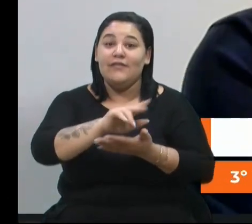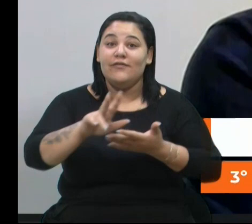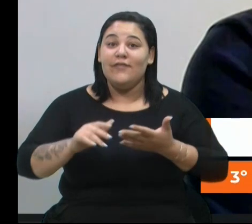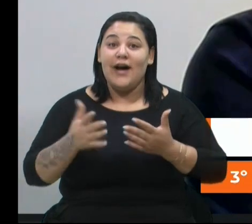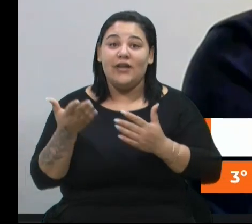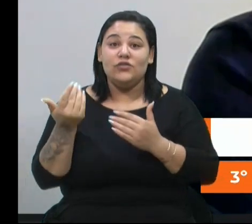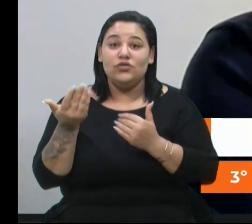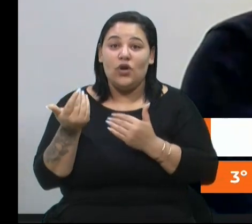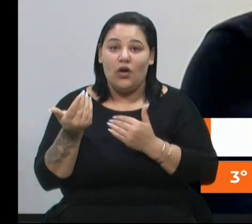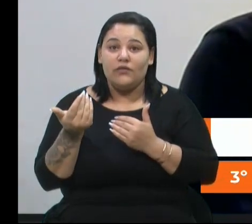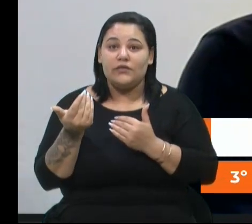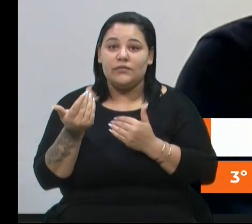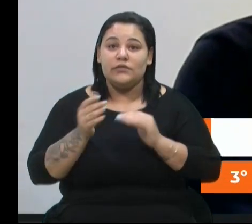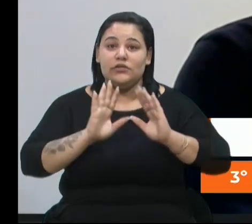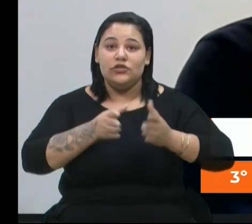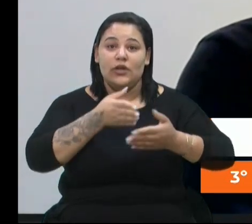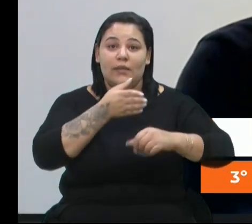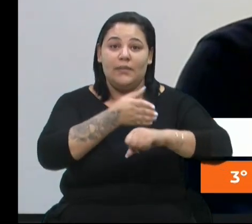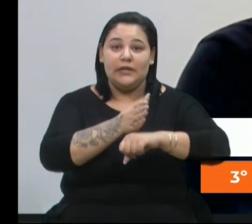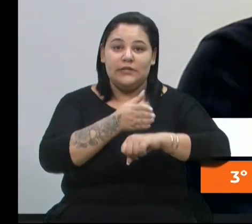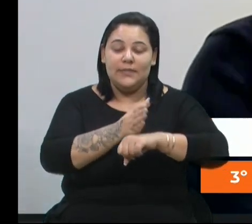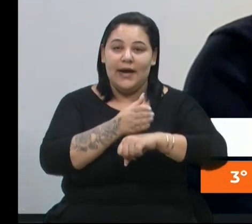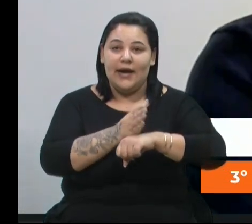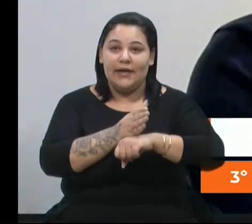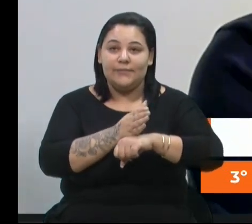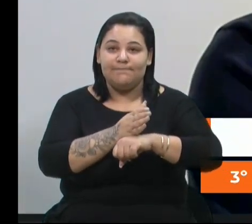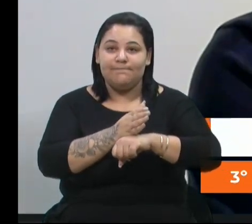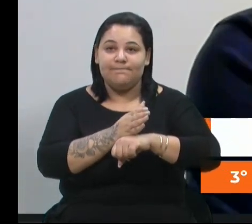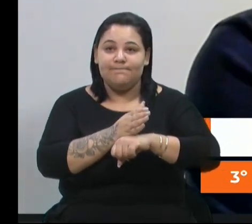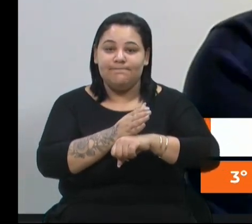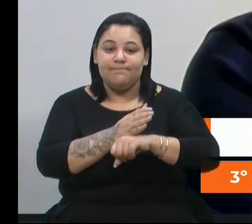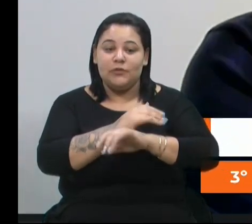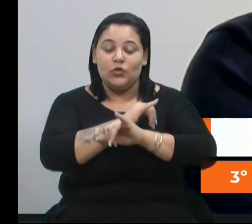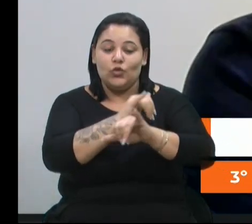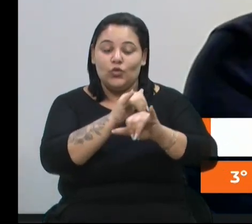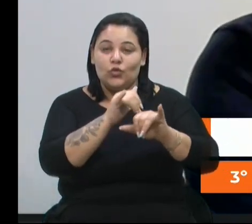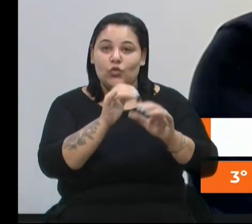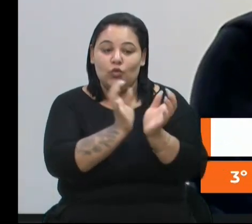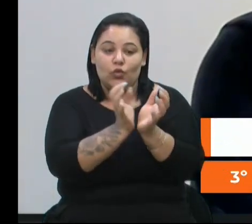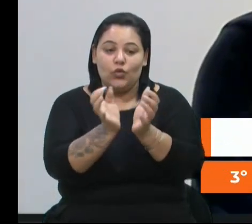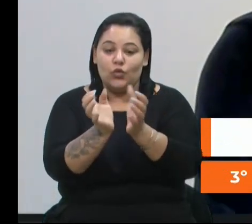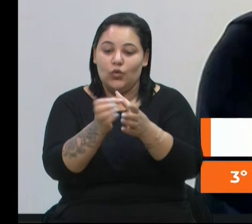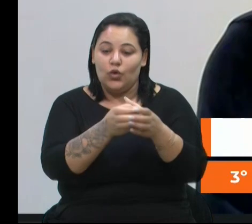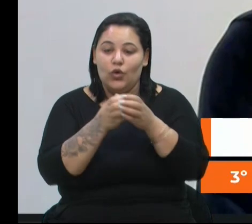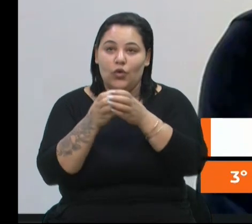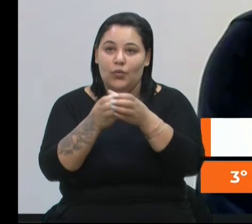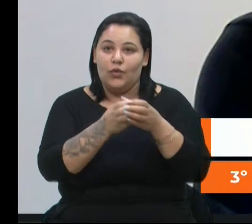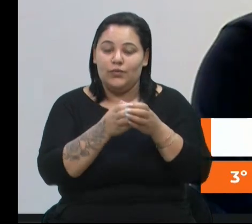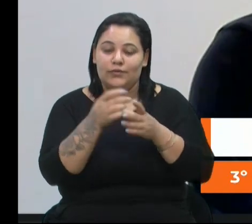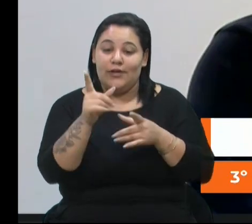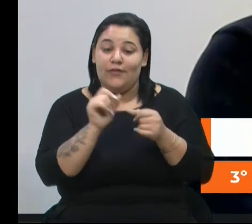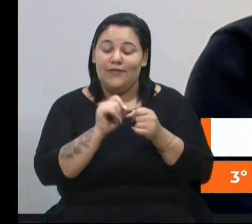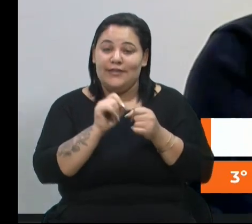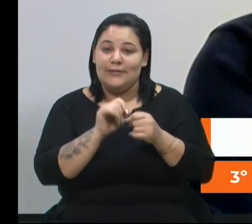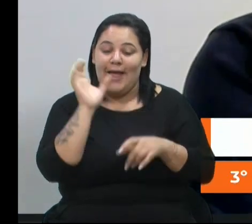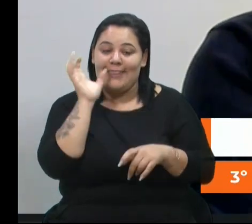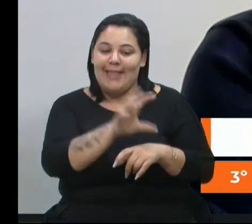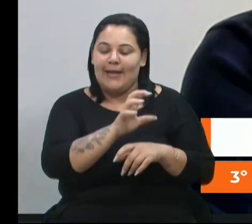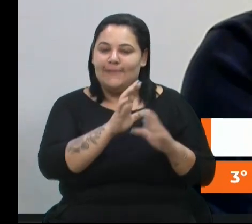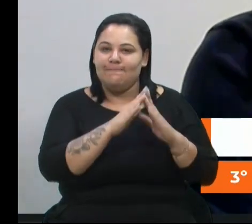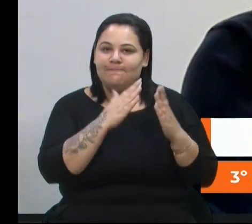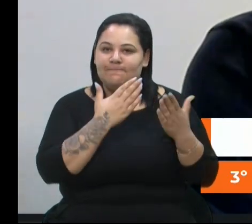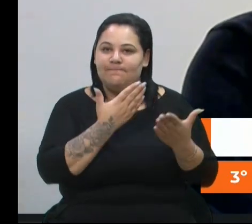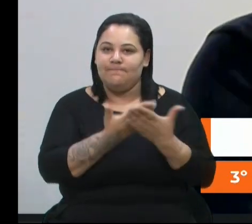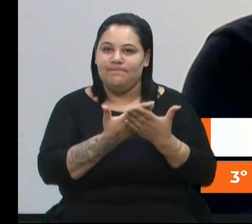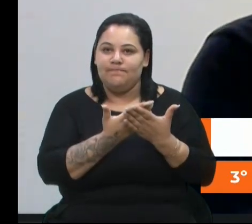jovens que se envolveram nesses grupos no Discord e que estavam planejando ataque às escolas,